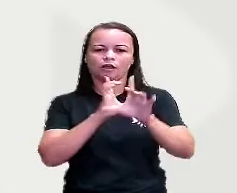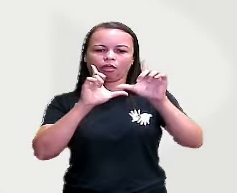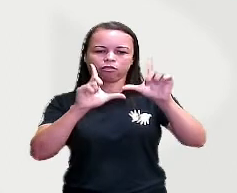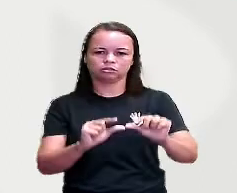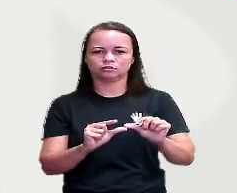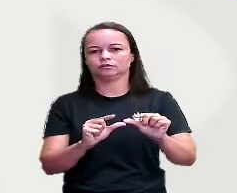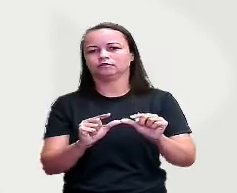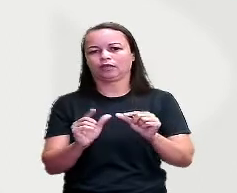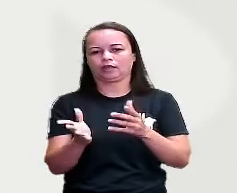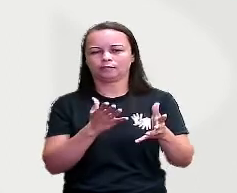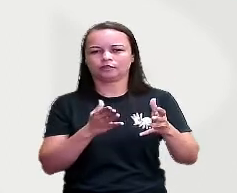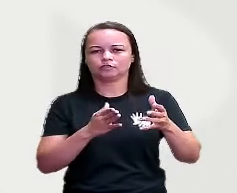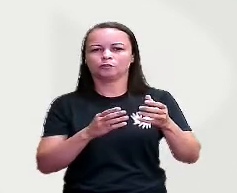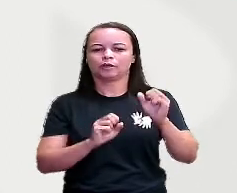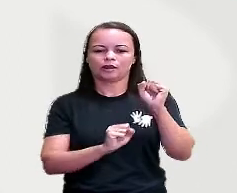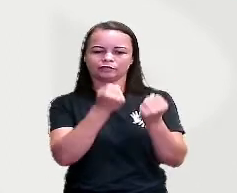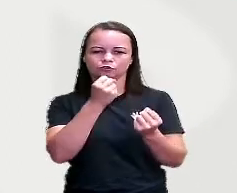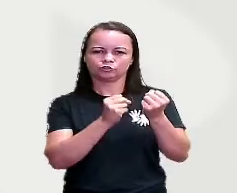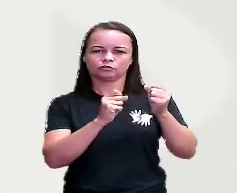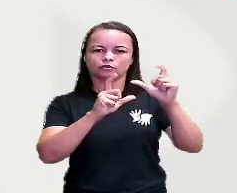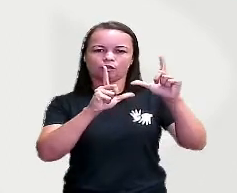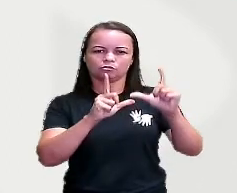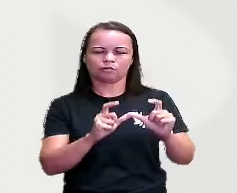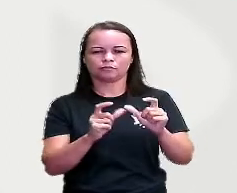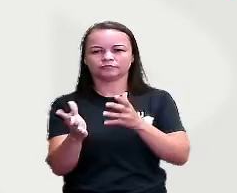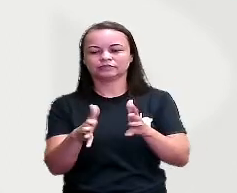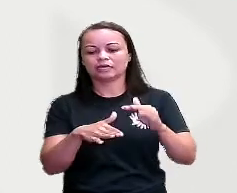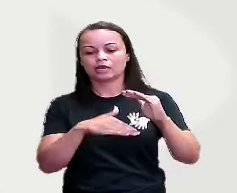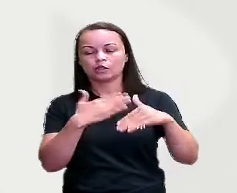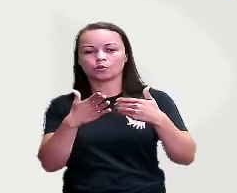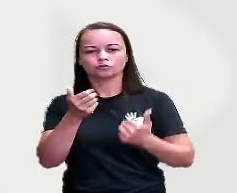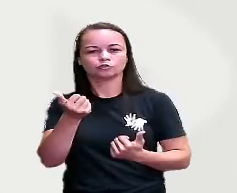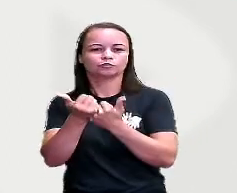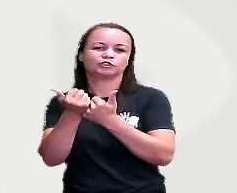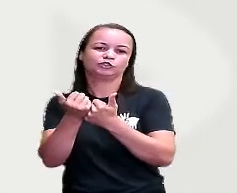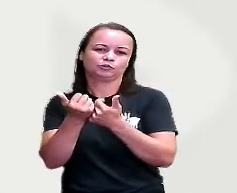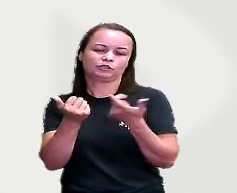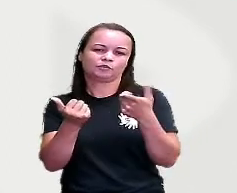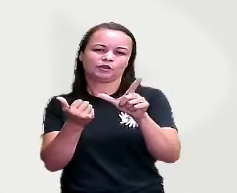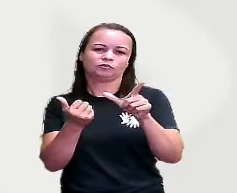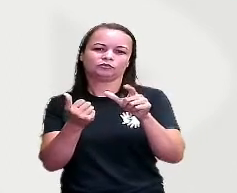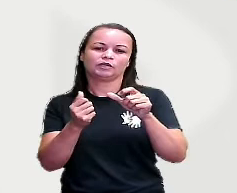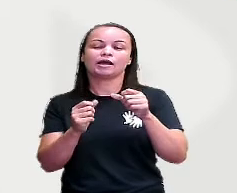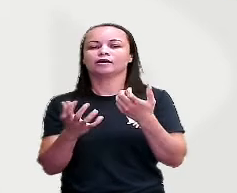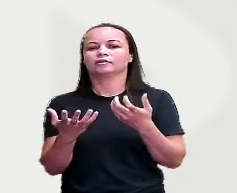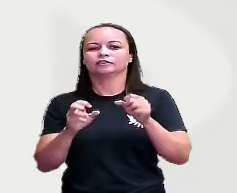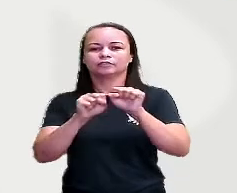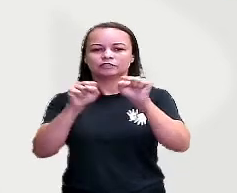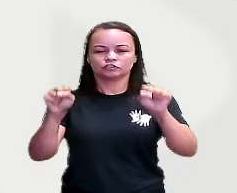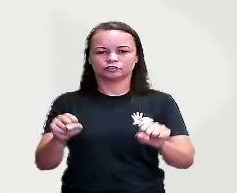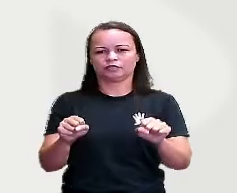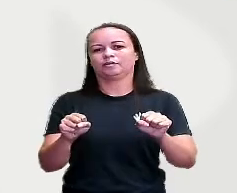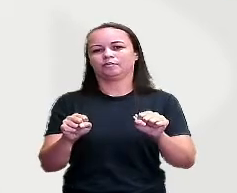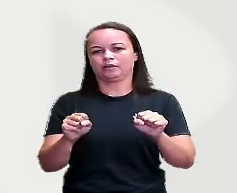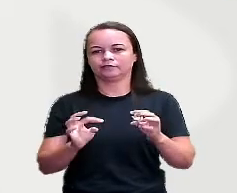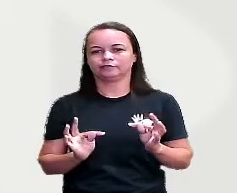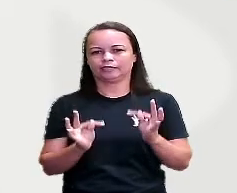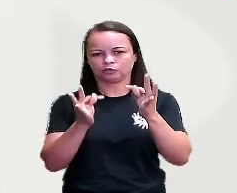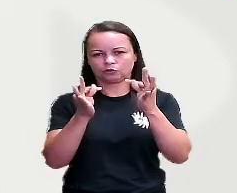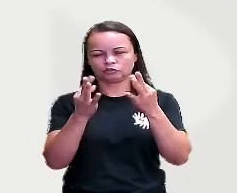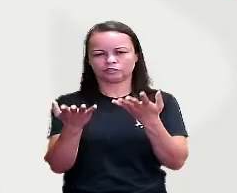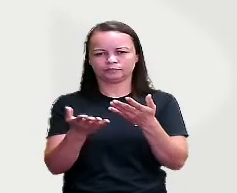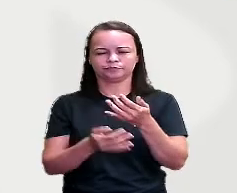engolidas pela industrialização e outras sendo substituídas pelos sistemas de automatização. Por